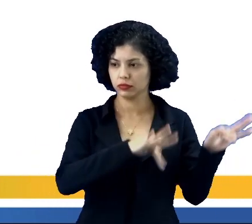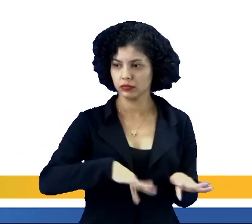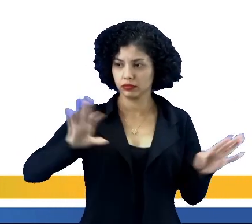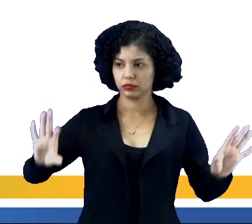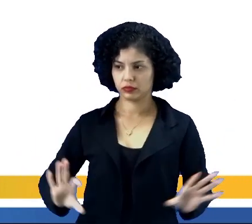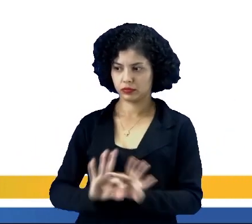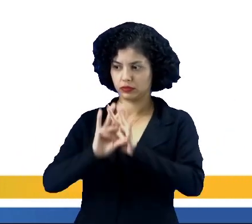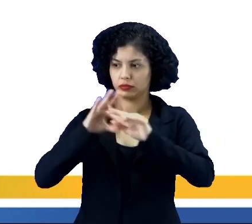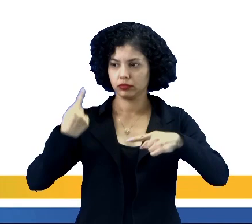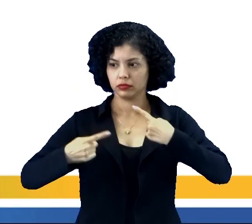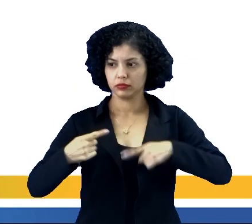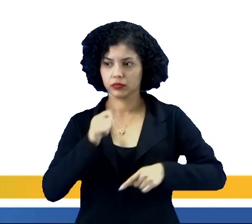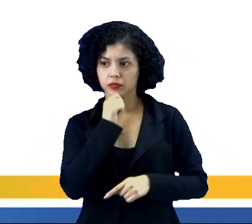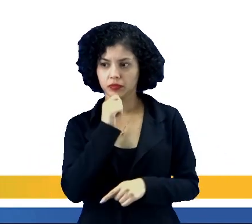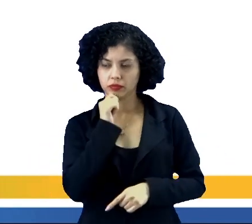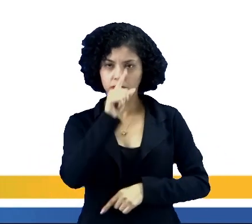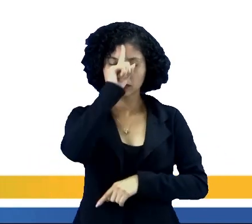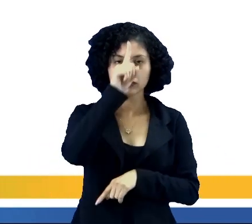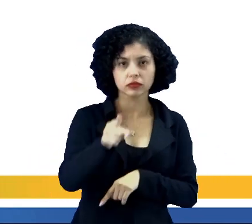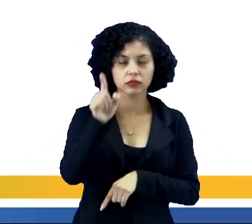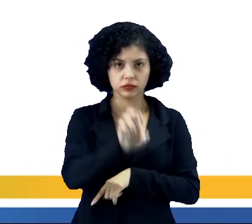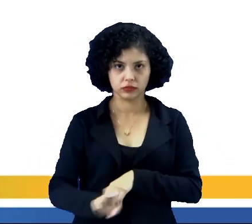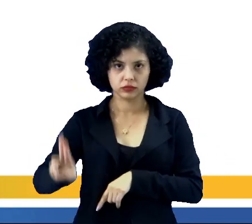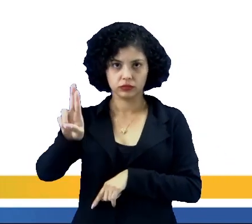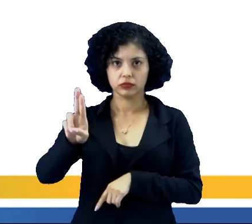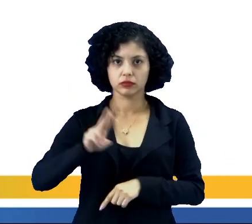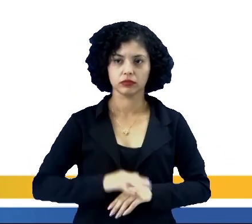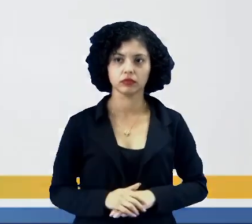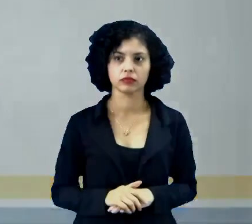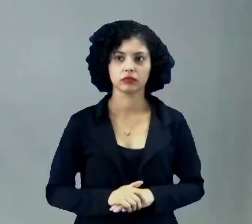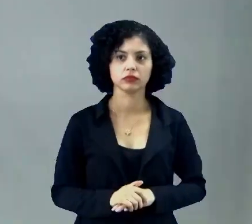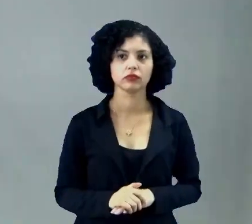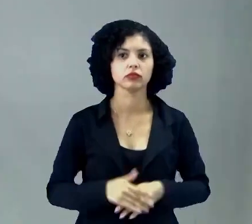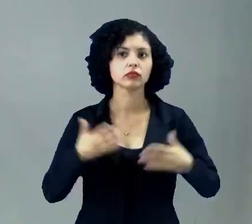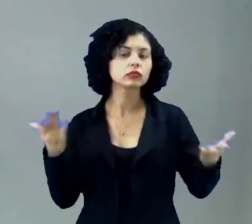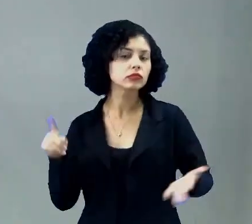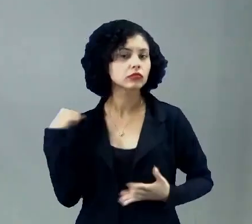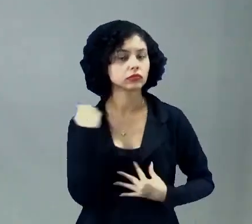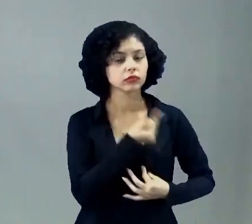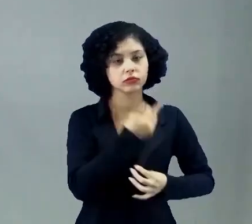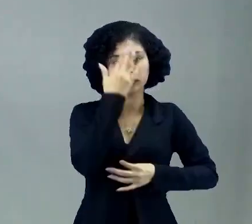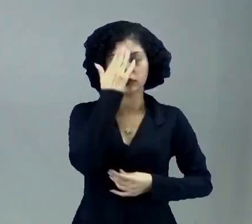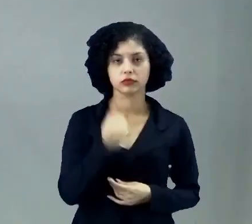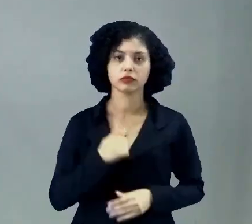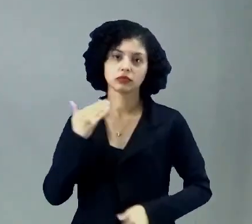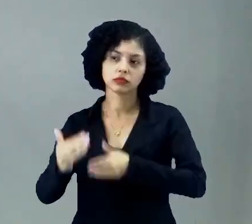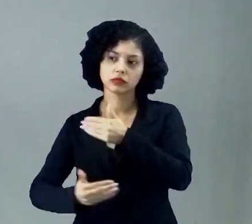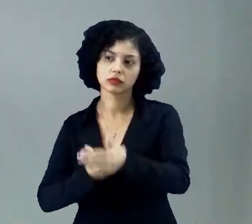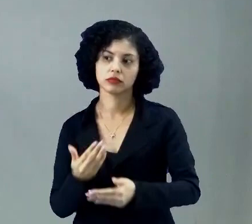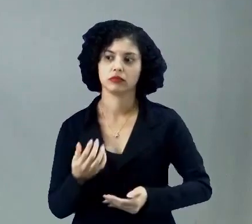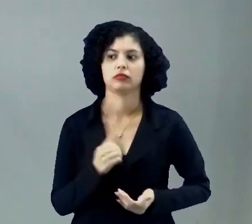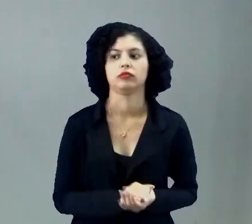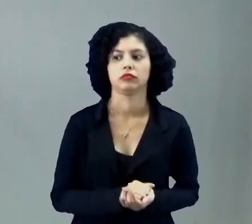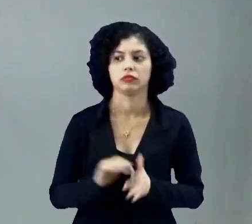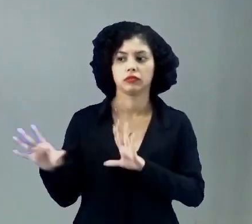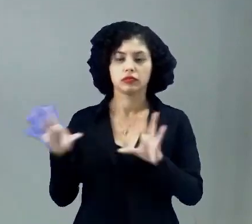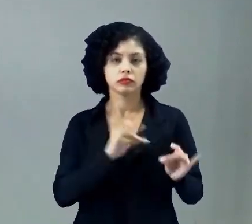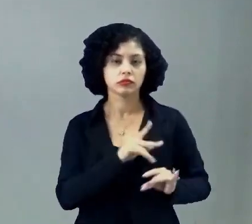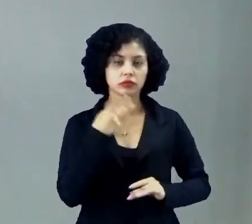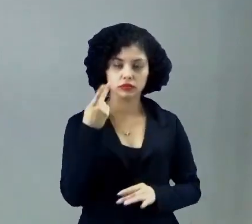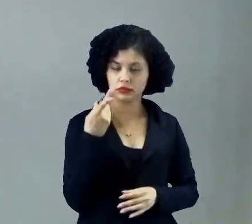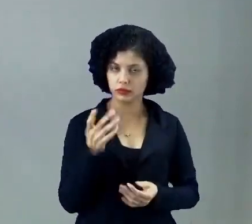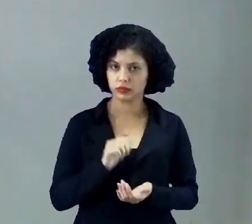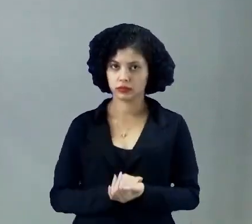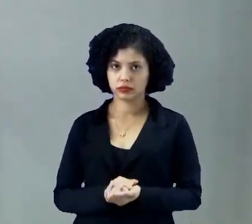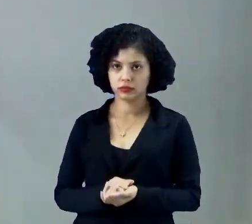relações políticas até então dominantes na Europa. E nós sabemos que esse processo, ele não se